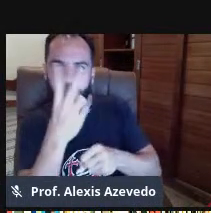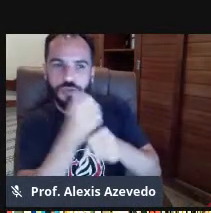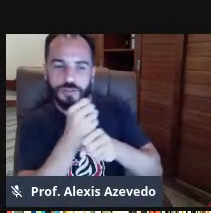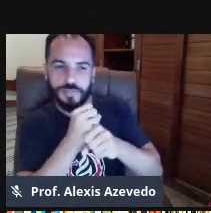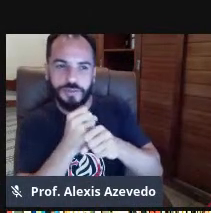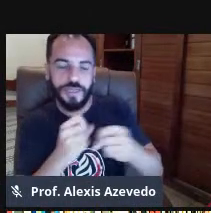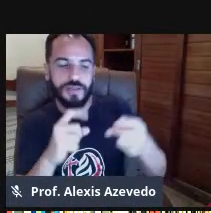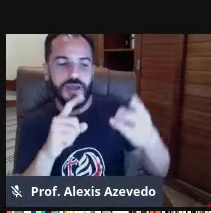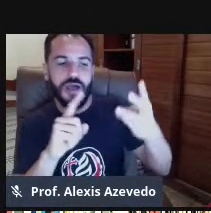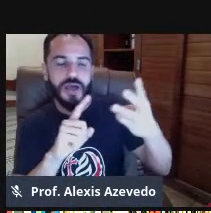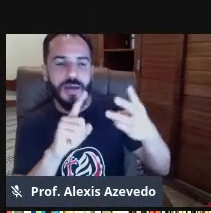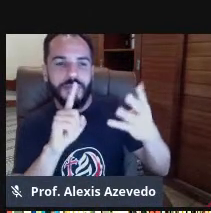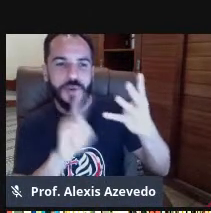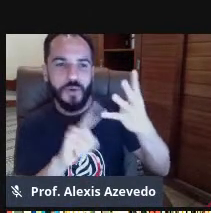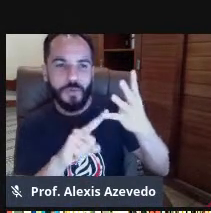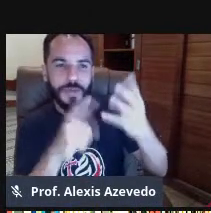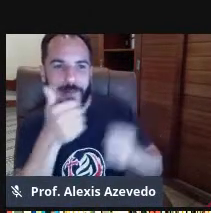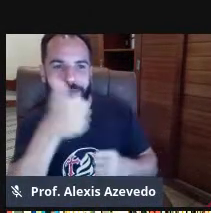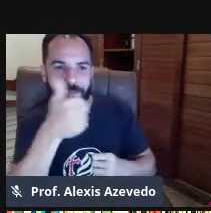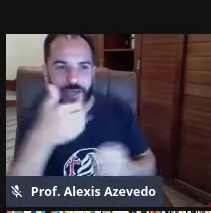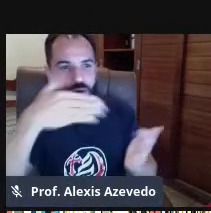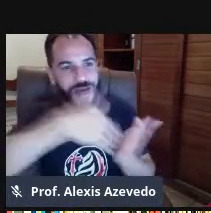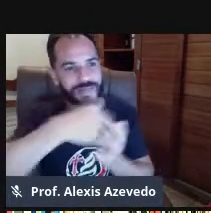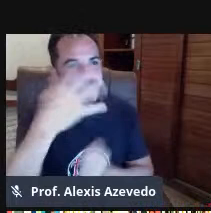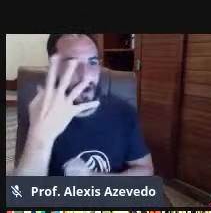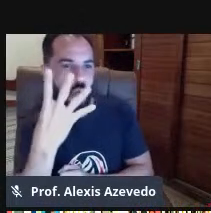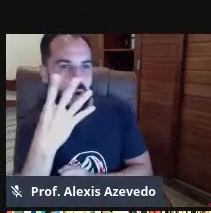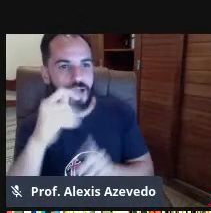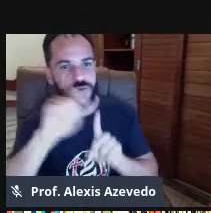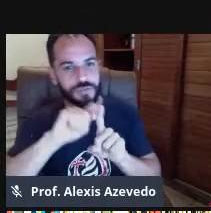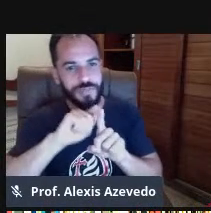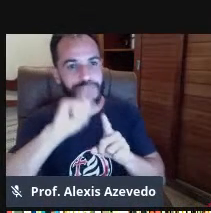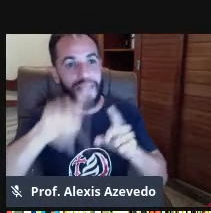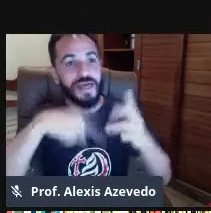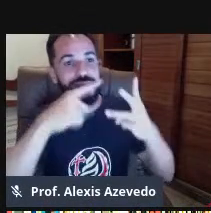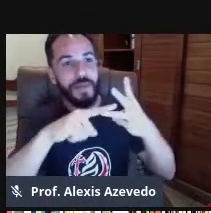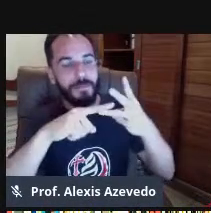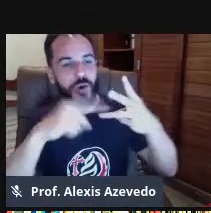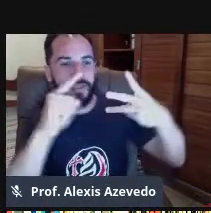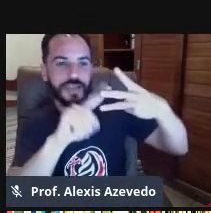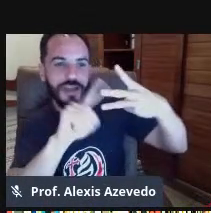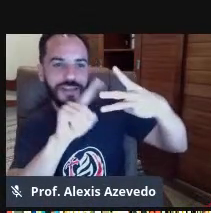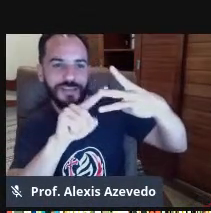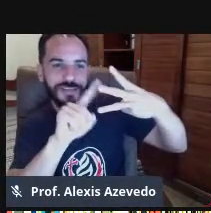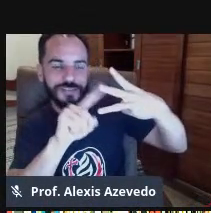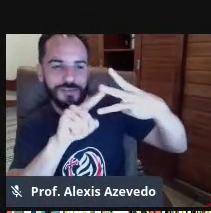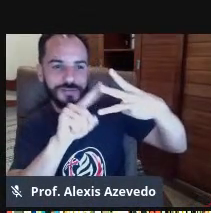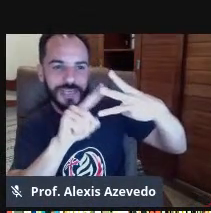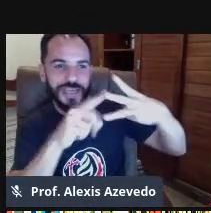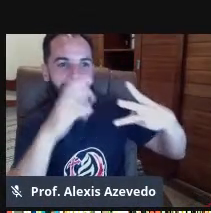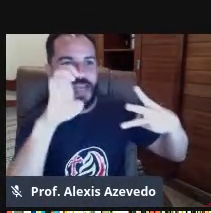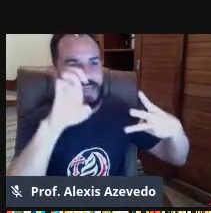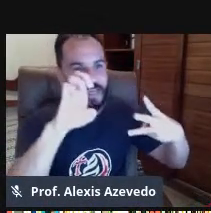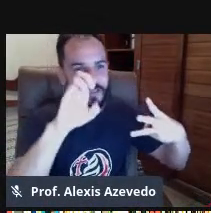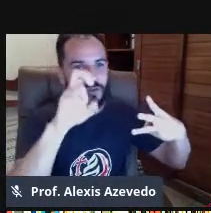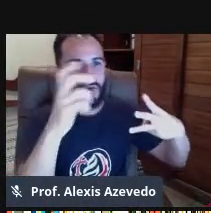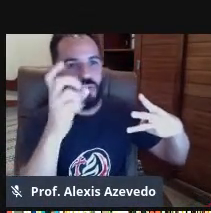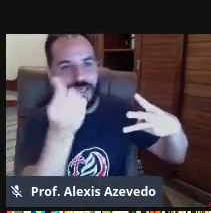quarto período. Né? Depois nós temos um momento de desenvolvimento, que é o quinto e o sexto período.